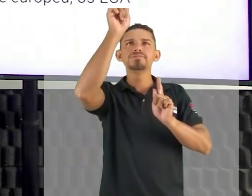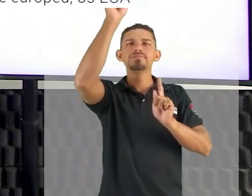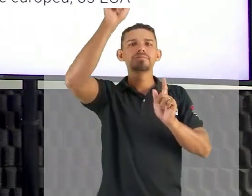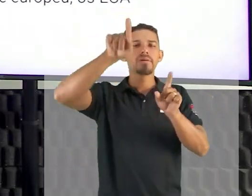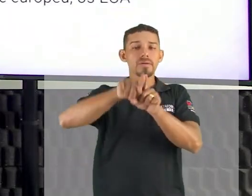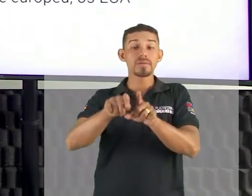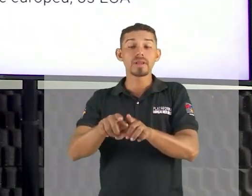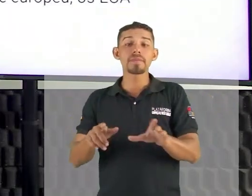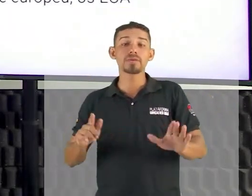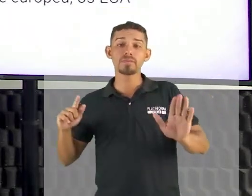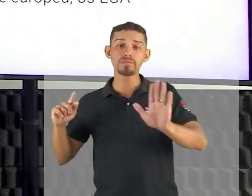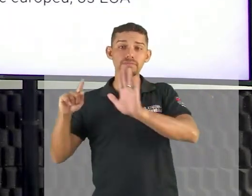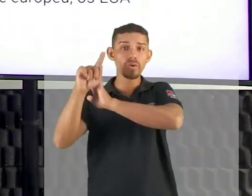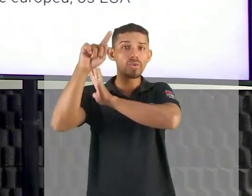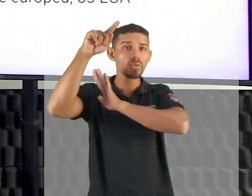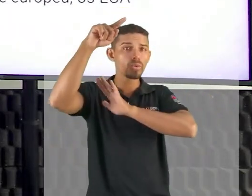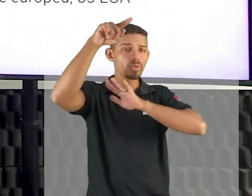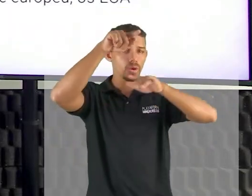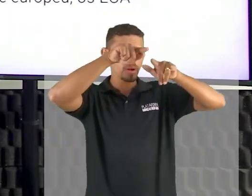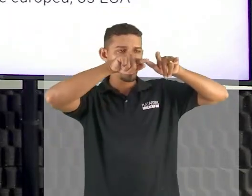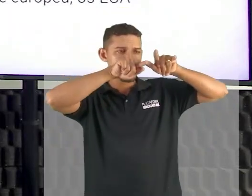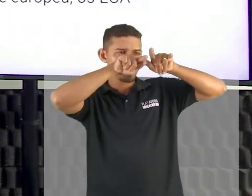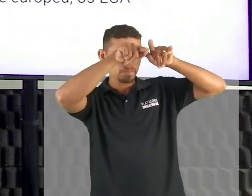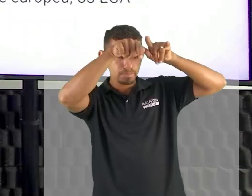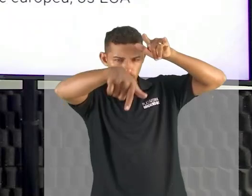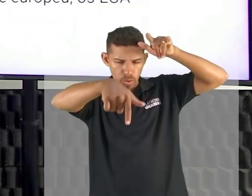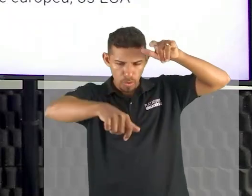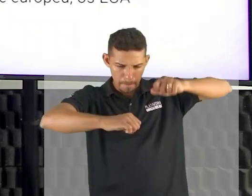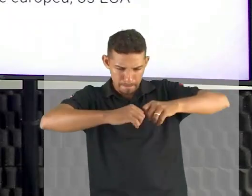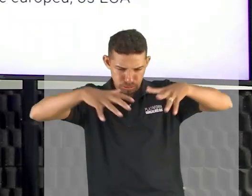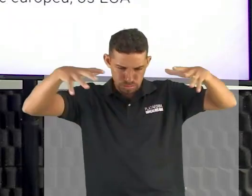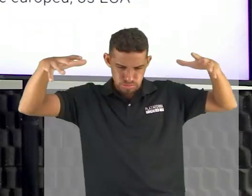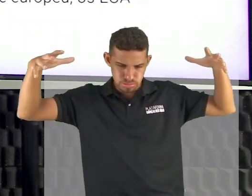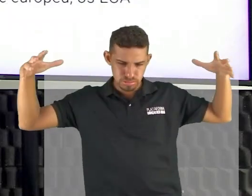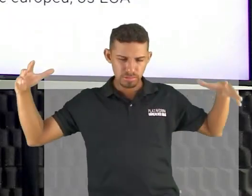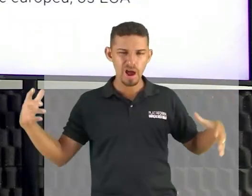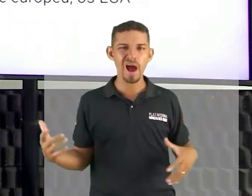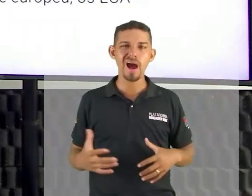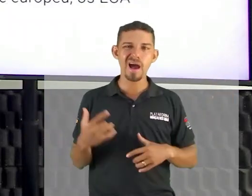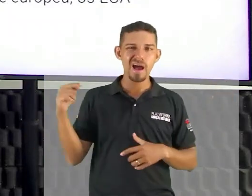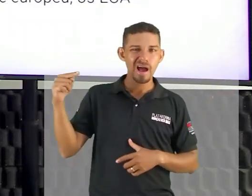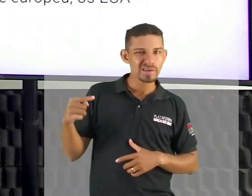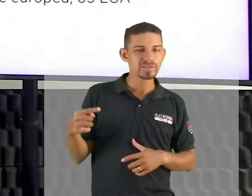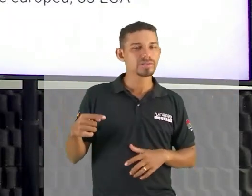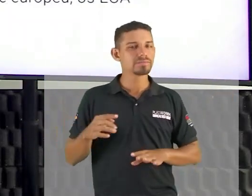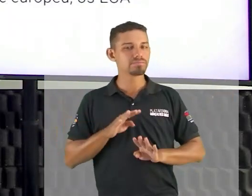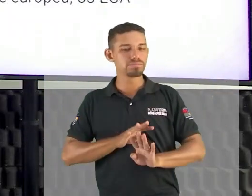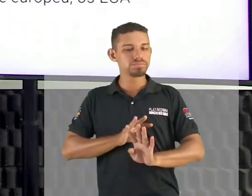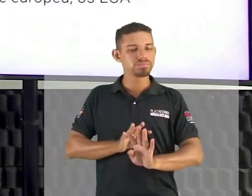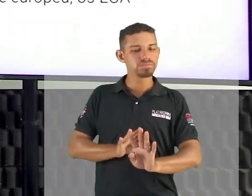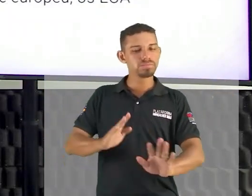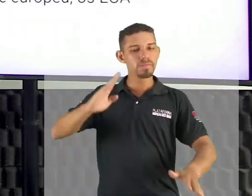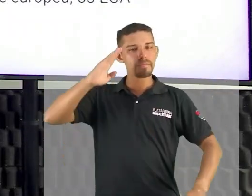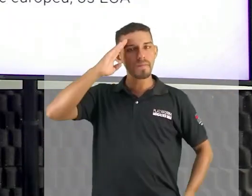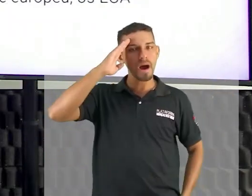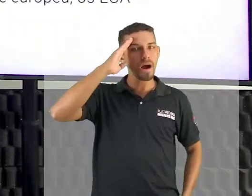bomba atômica também, das armas nucleares, isso fica muito exposto nos desfiles militares que vão ser feitos por